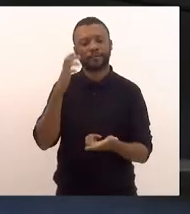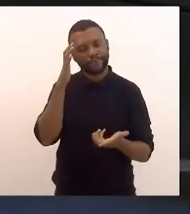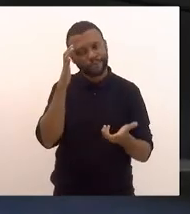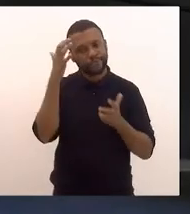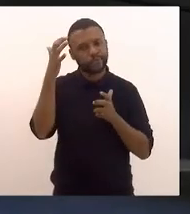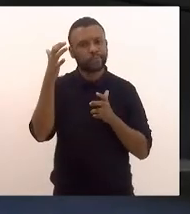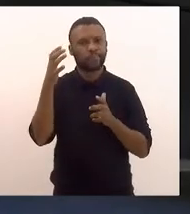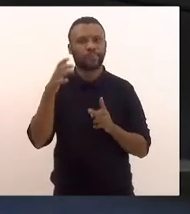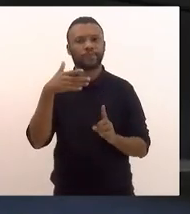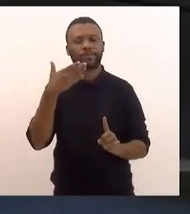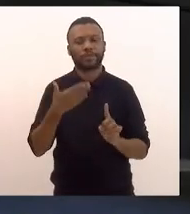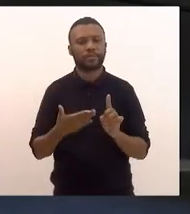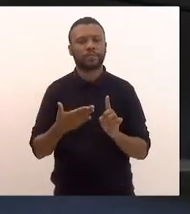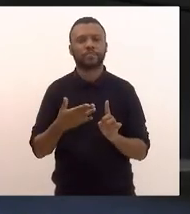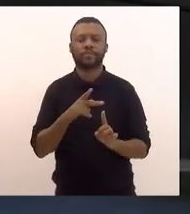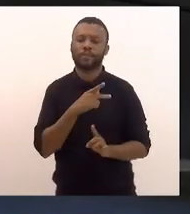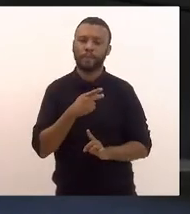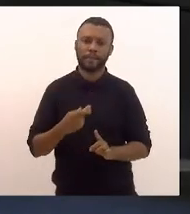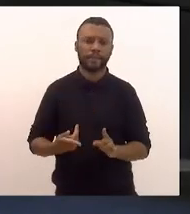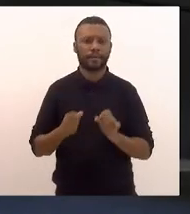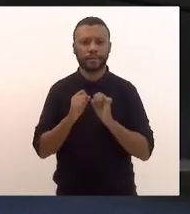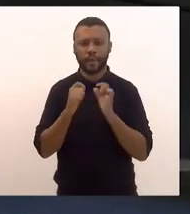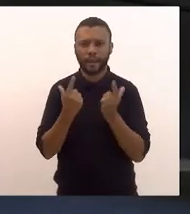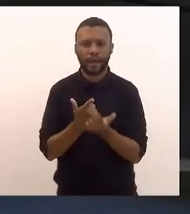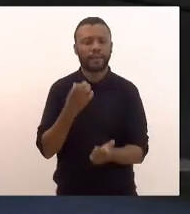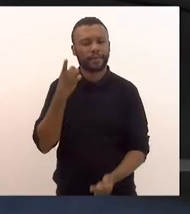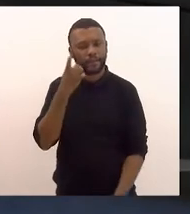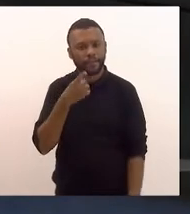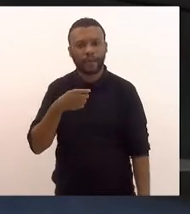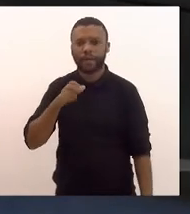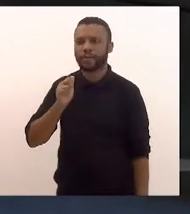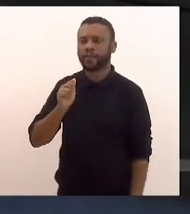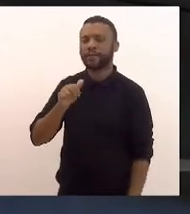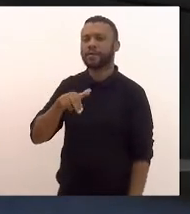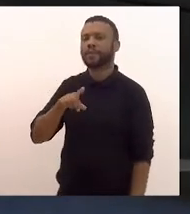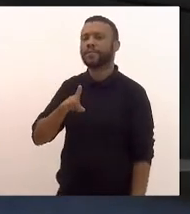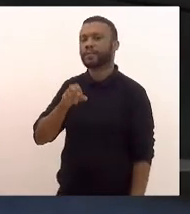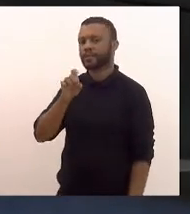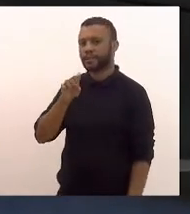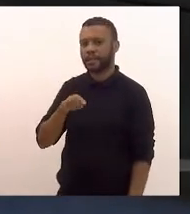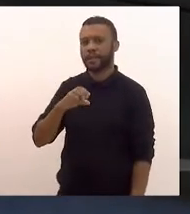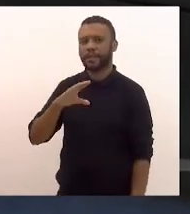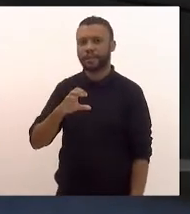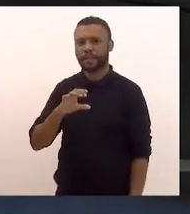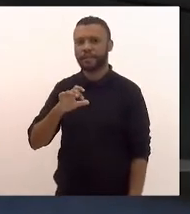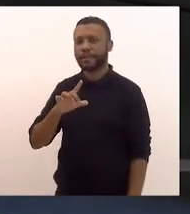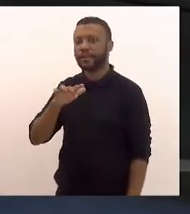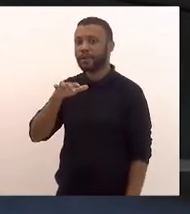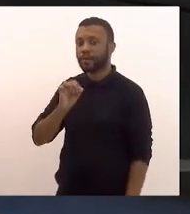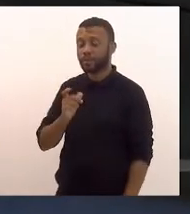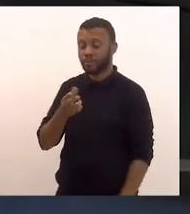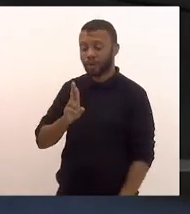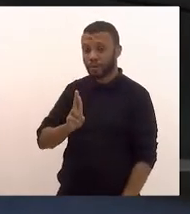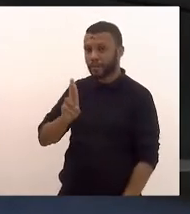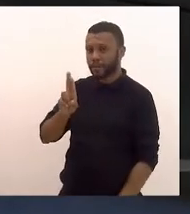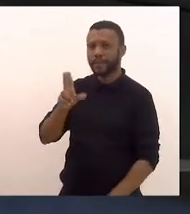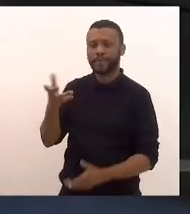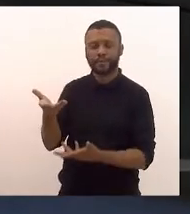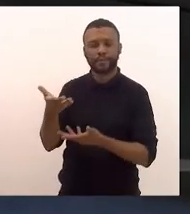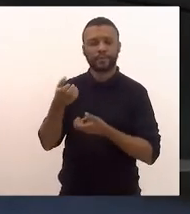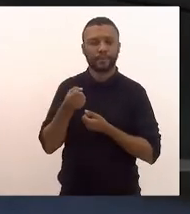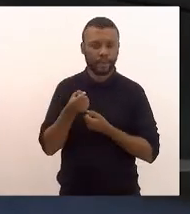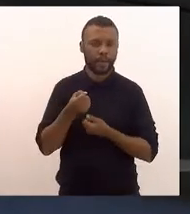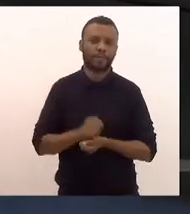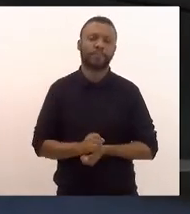do presidente desta casa Deputado André Ceciliano nosso anfitrião na defesa dos direitos